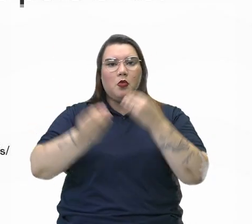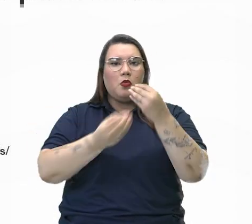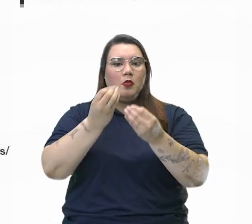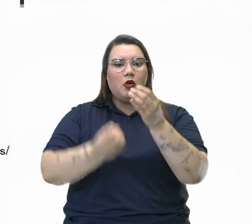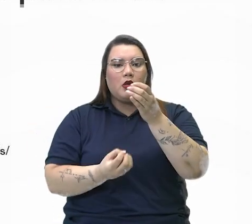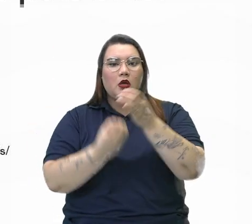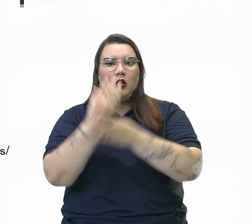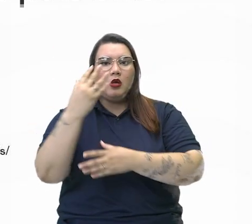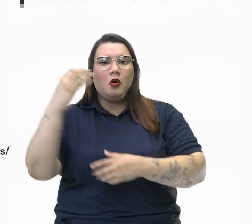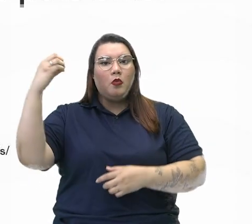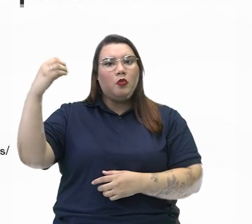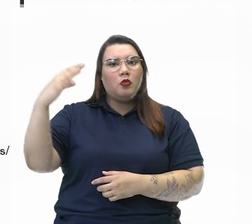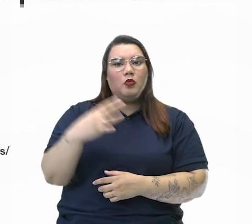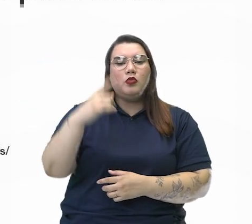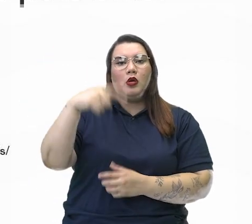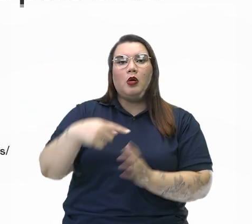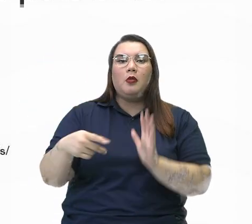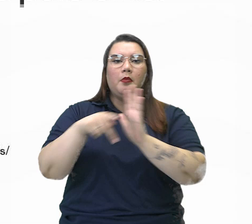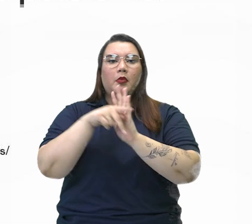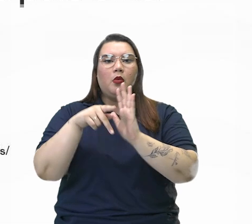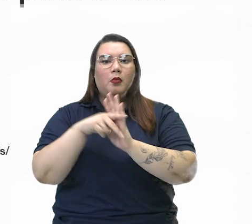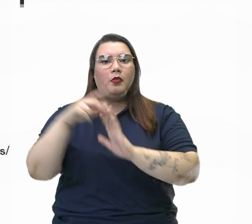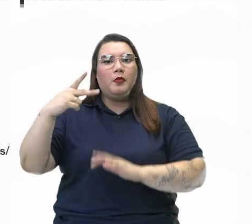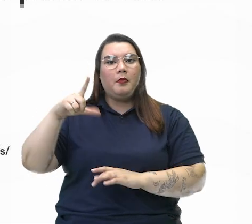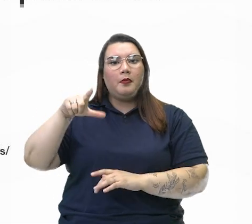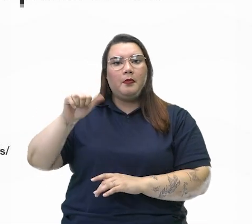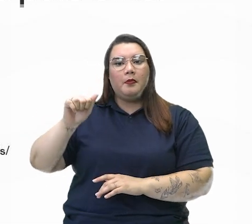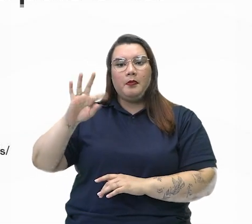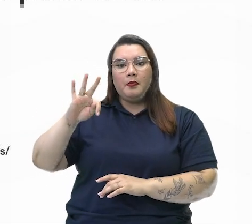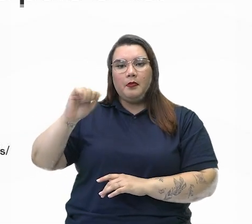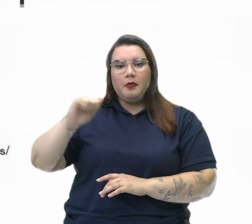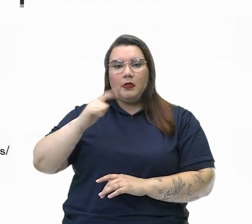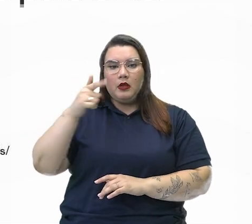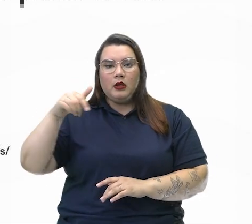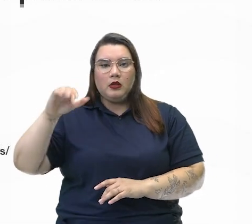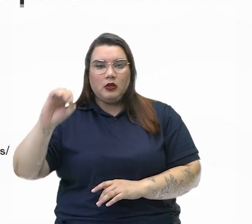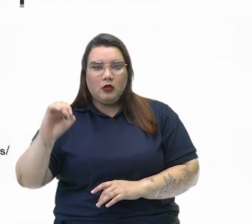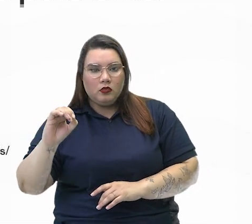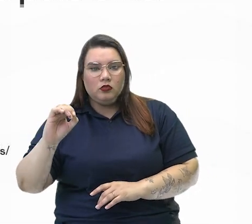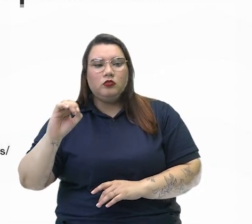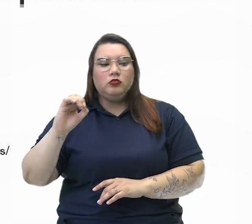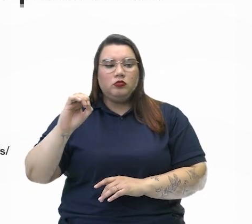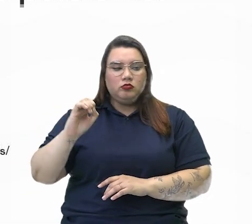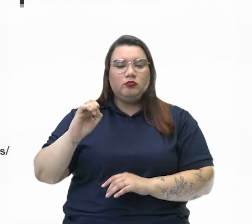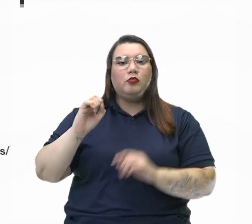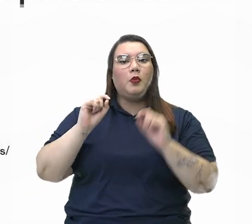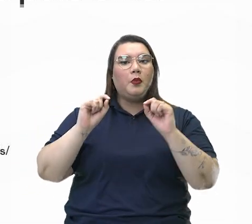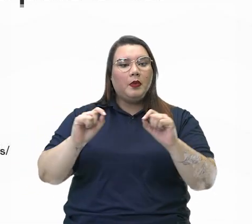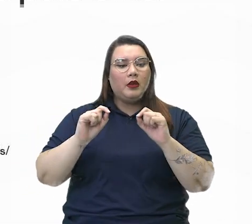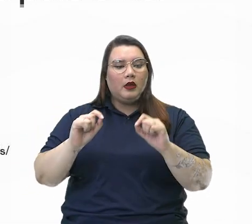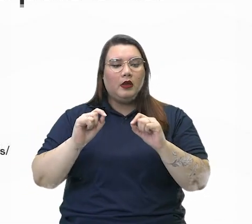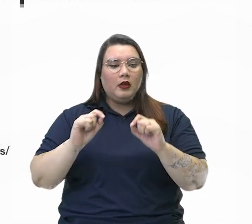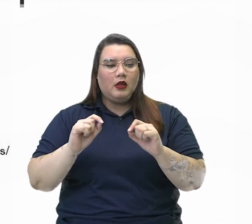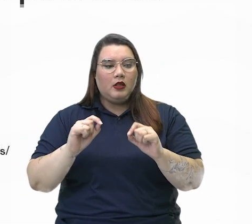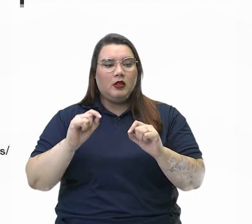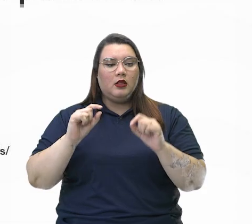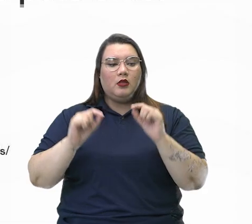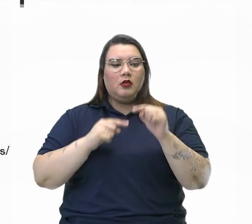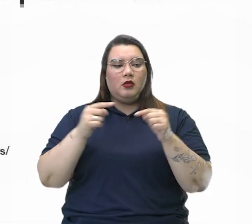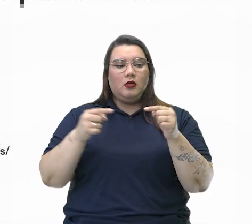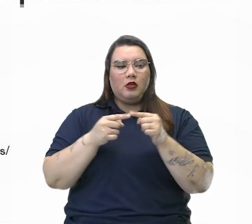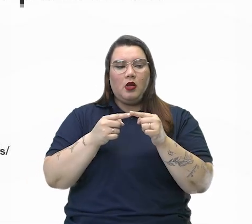a de Platão, como você vê essa imagem, que viveu entre os séculos 5 e 6 antes